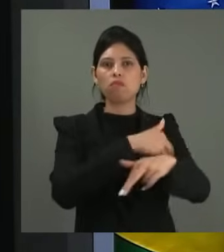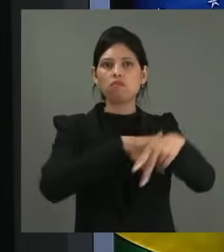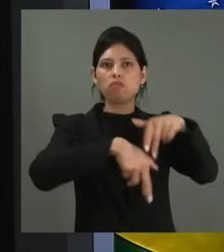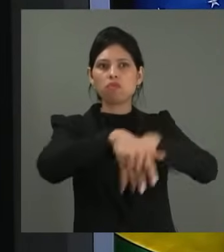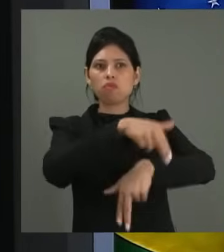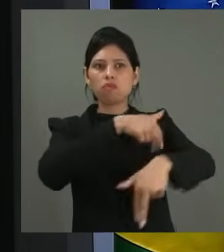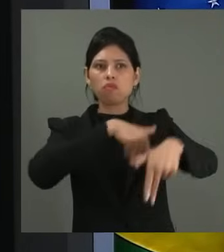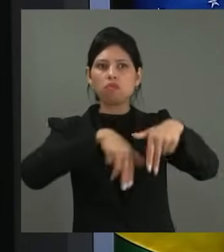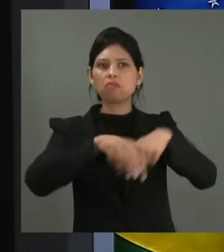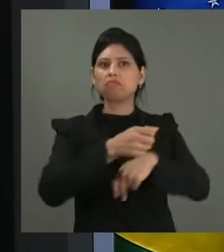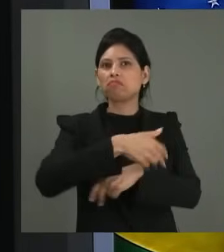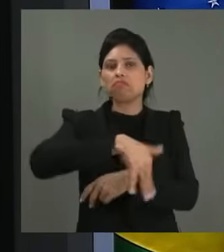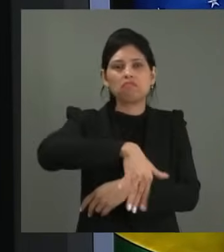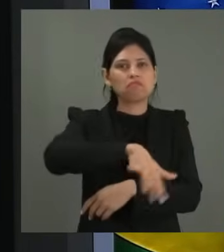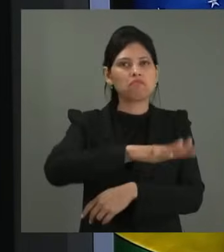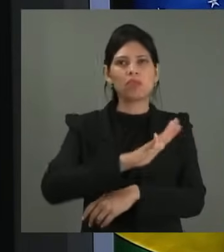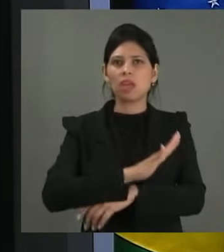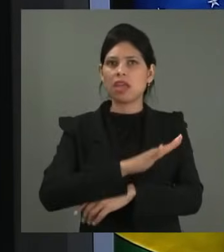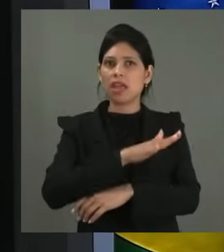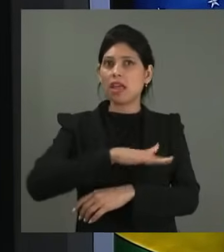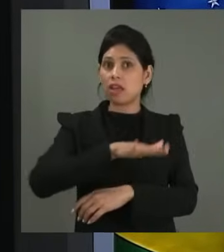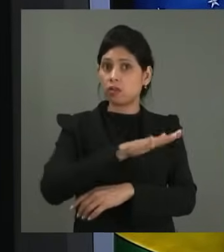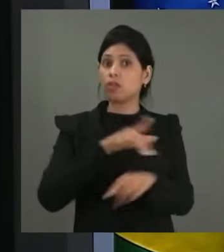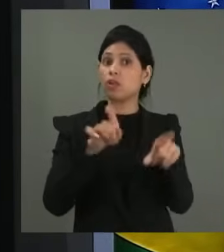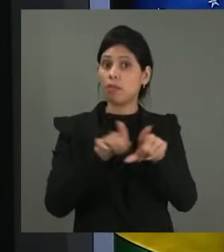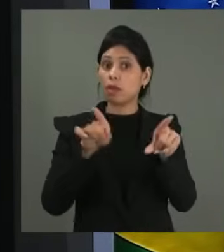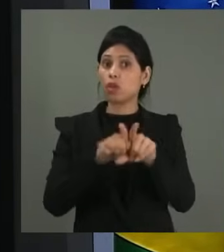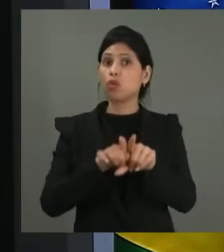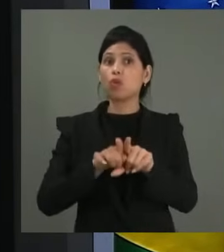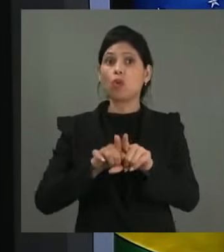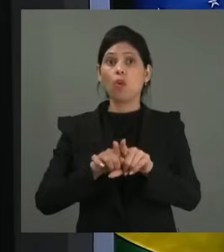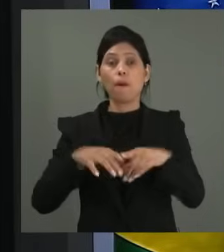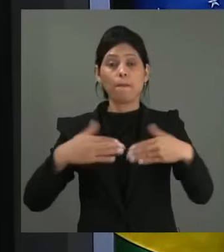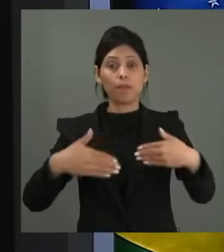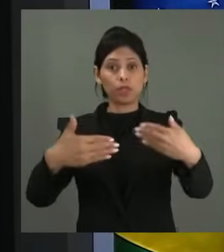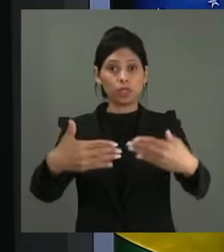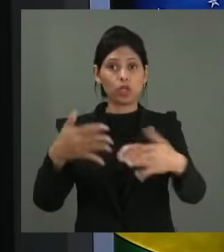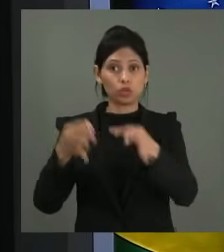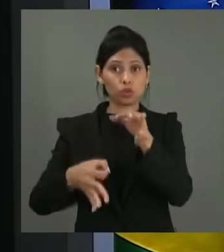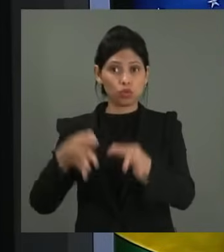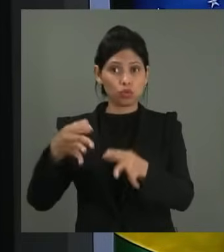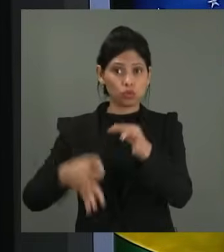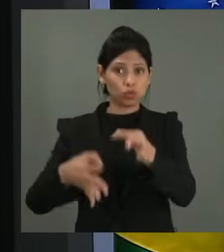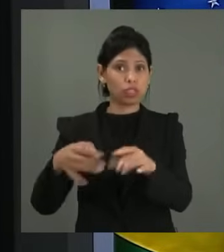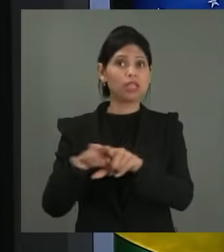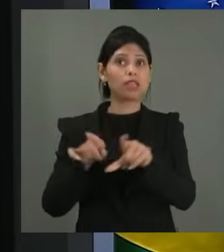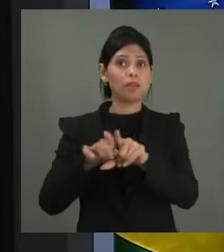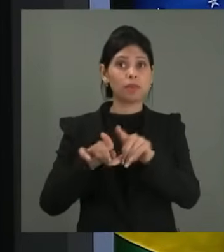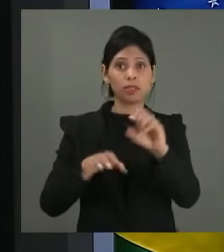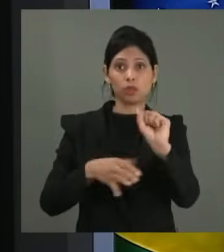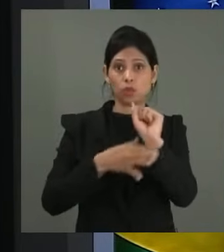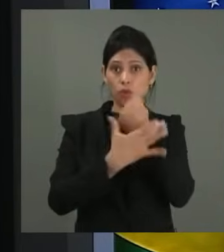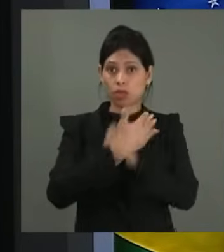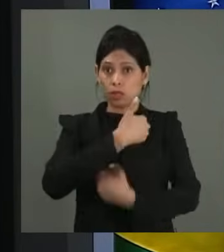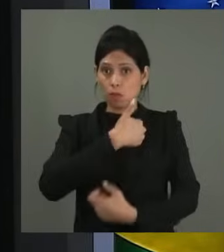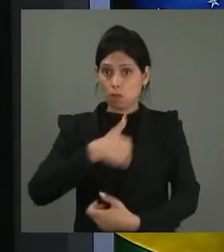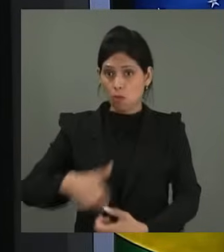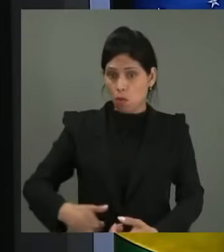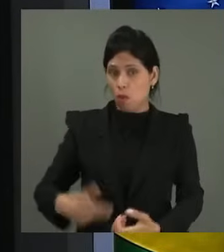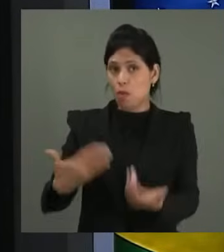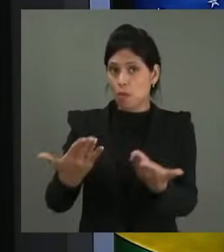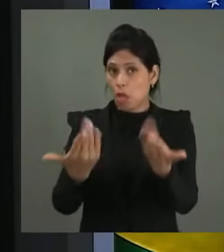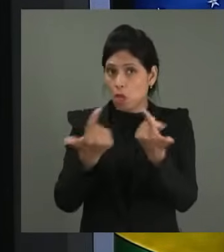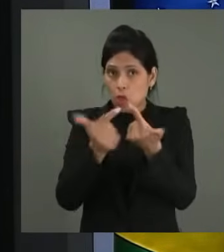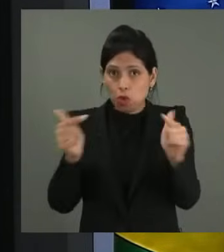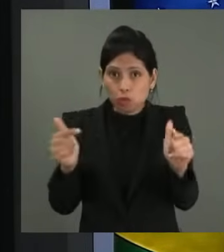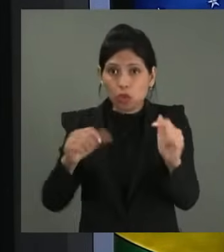do Ministério da Justiça e Segurança Pública. Não tinha nenhum controle de acesso. Não se tem uma prévia no